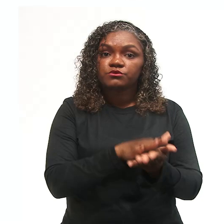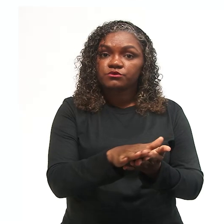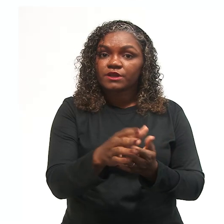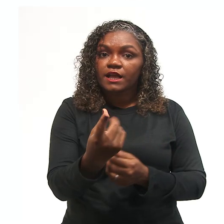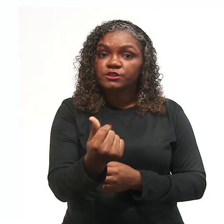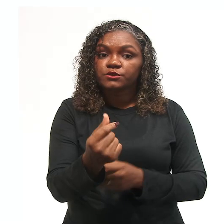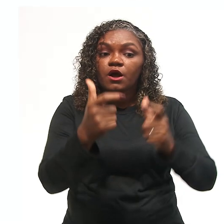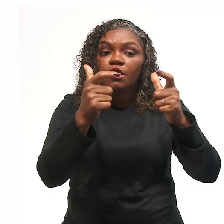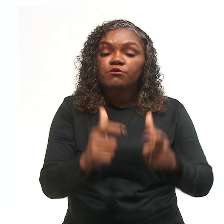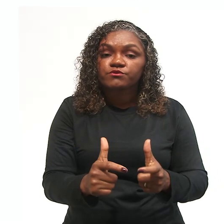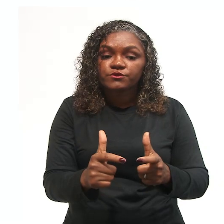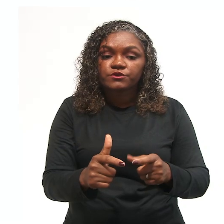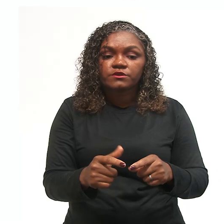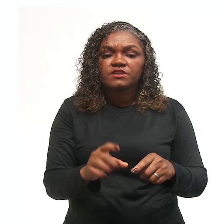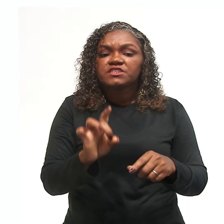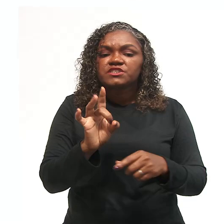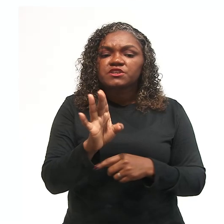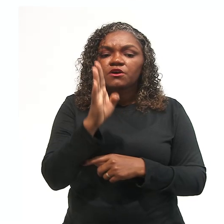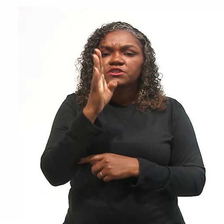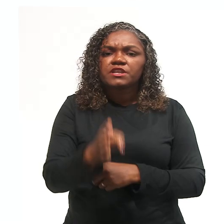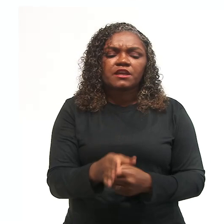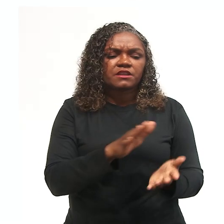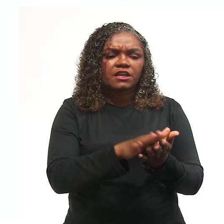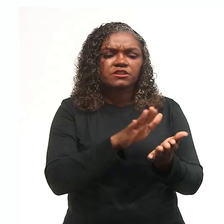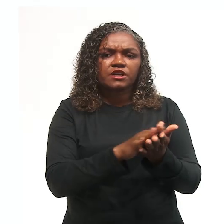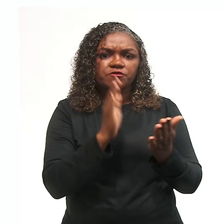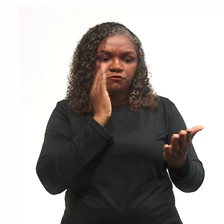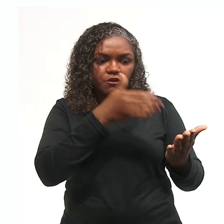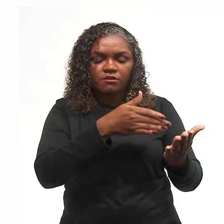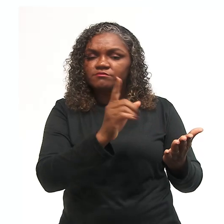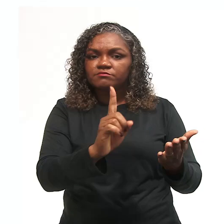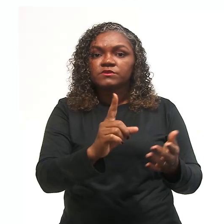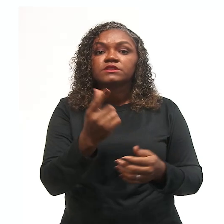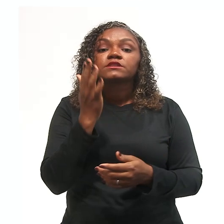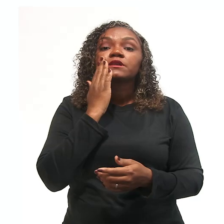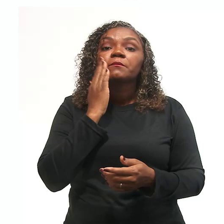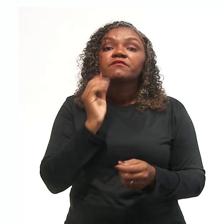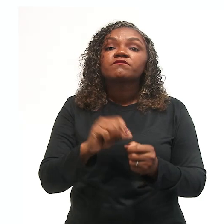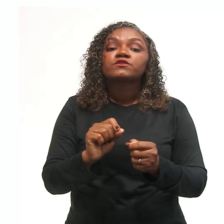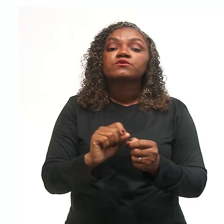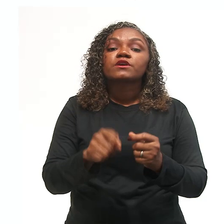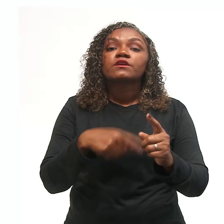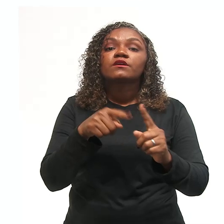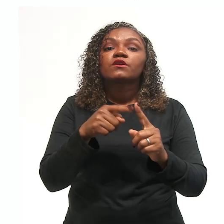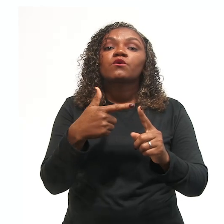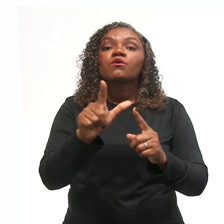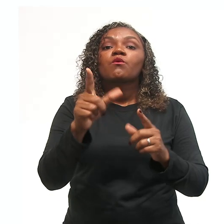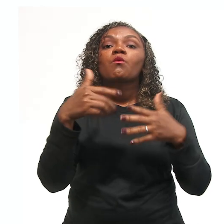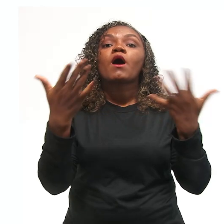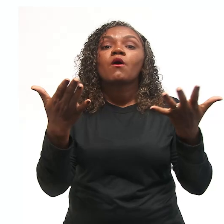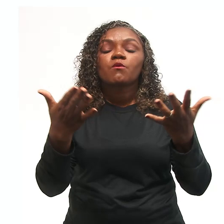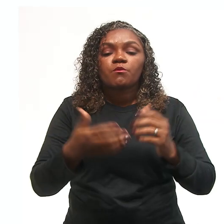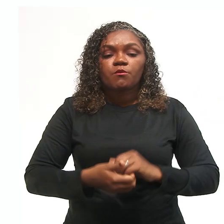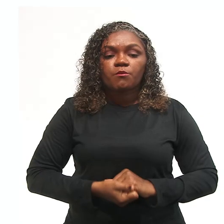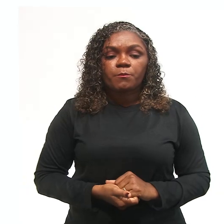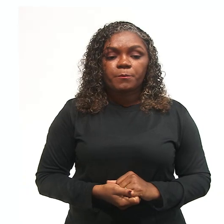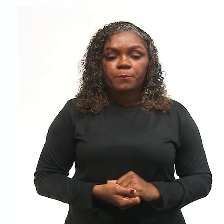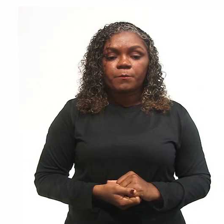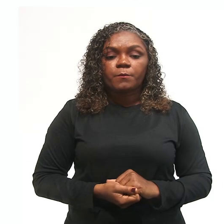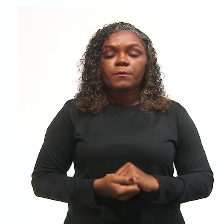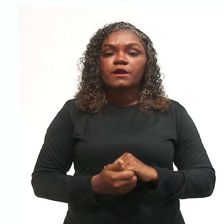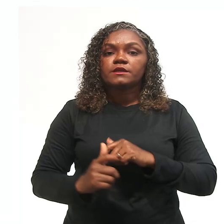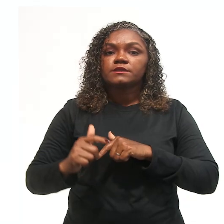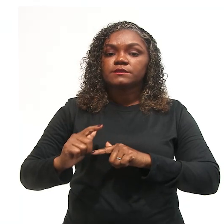Então, o foco aqui acaba sendo o resultado dos gastos. E não apenas o gasto em si, o valor do gasto, enfim. A ênfase, portanto,